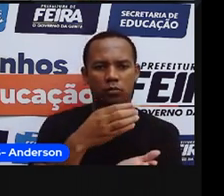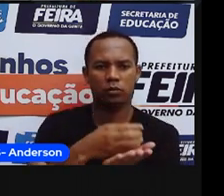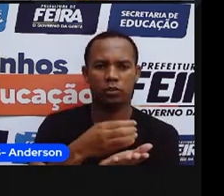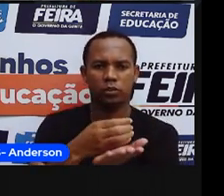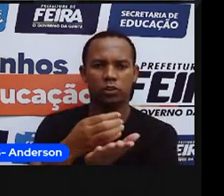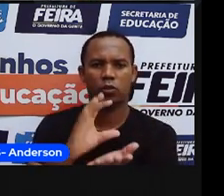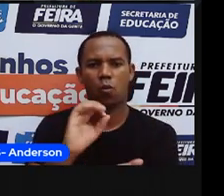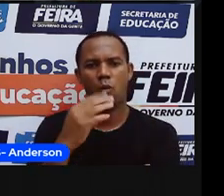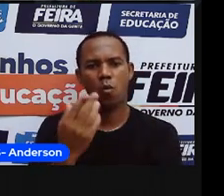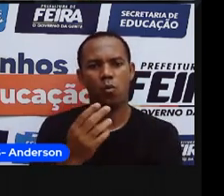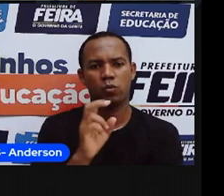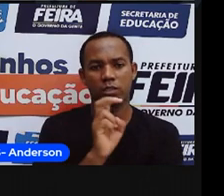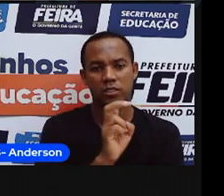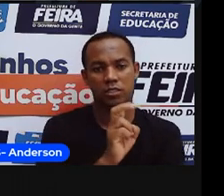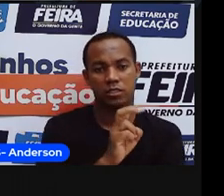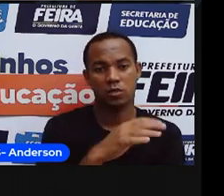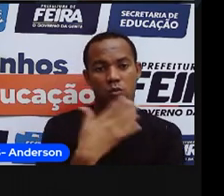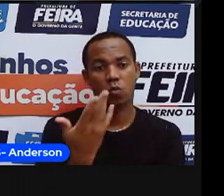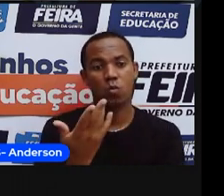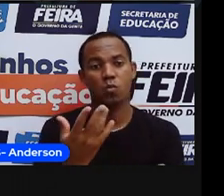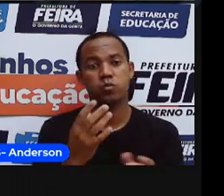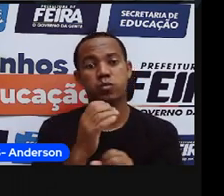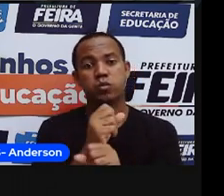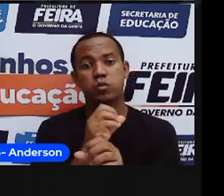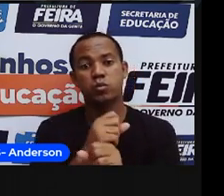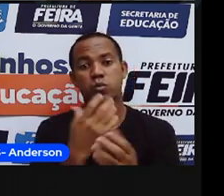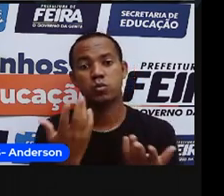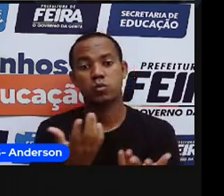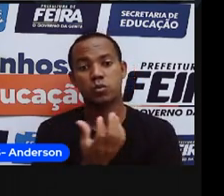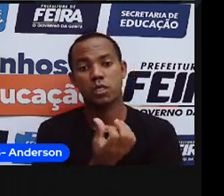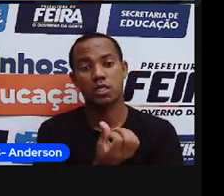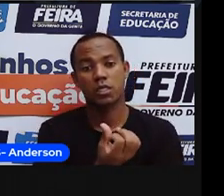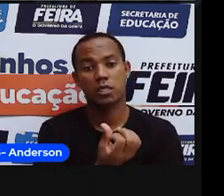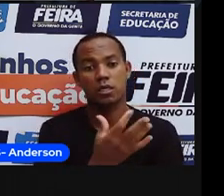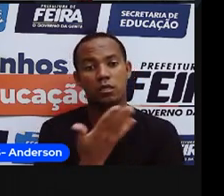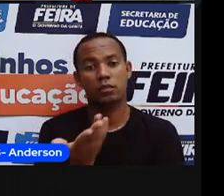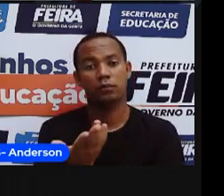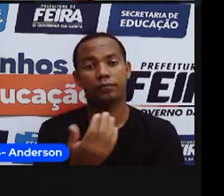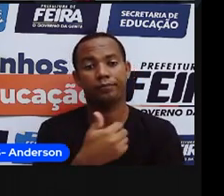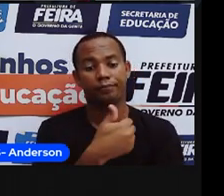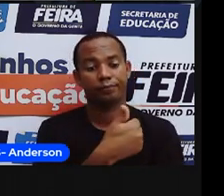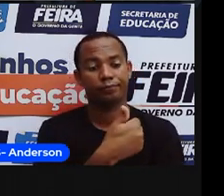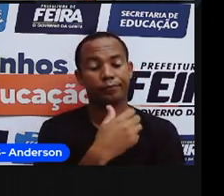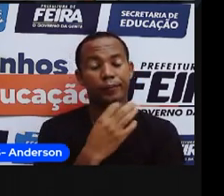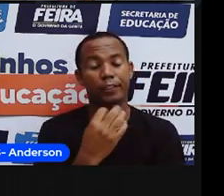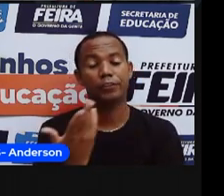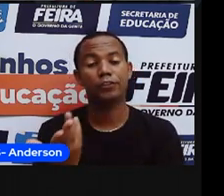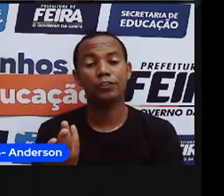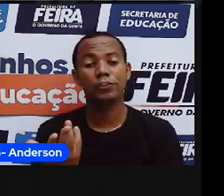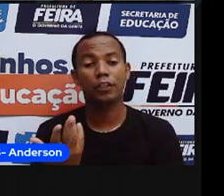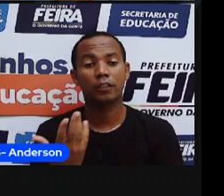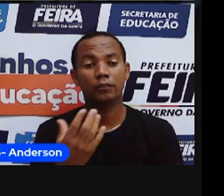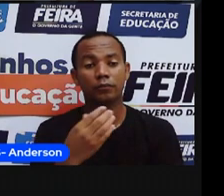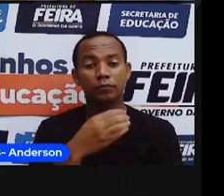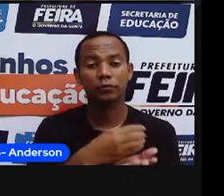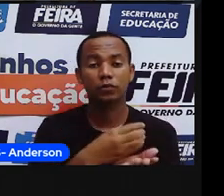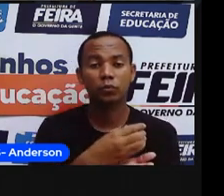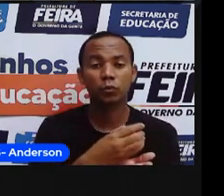forem 5? Tá ficando difícil, hein? E se forem 6? E agora? E se forem